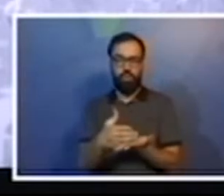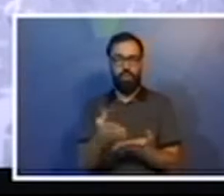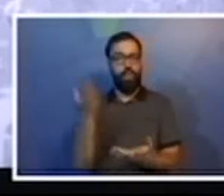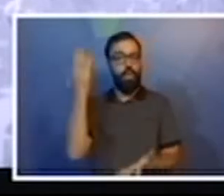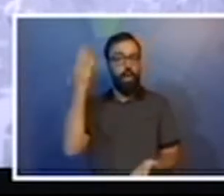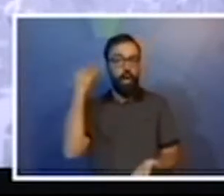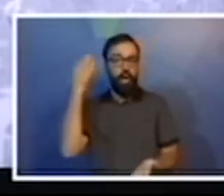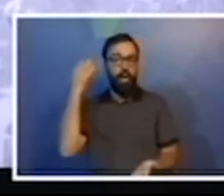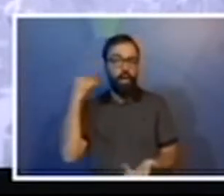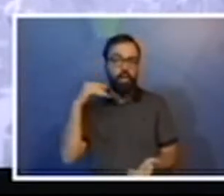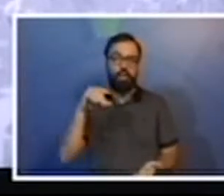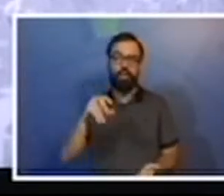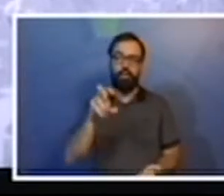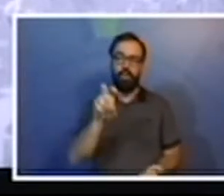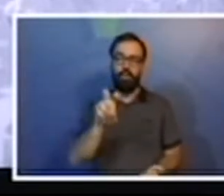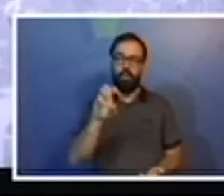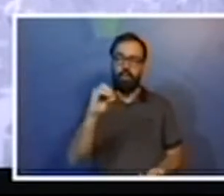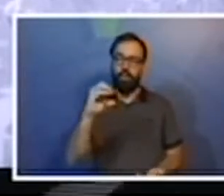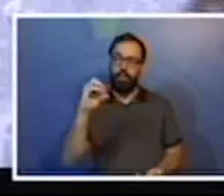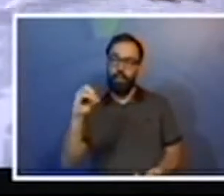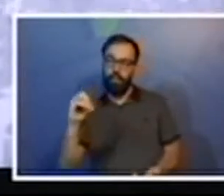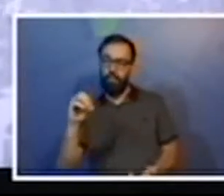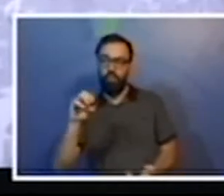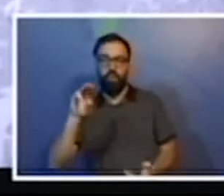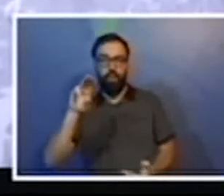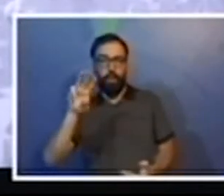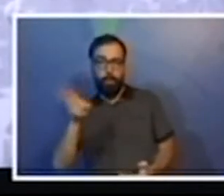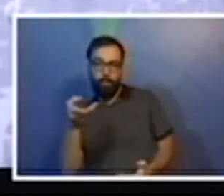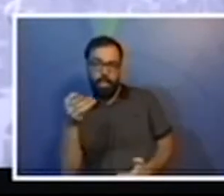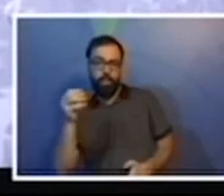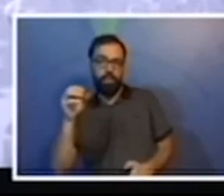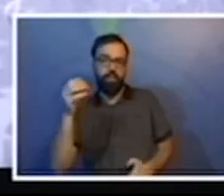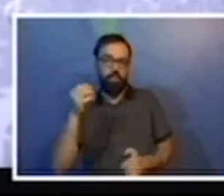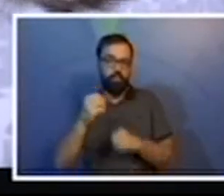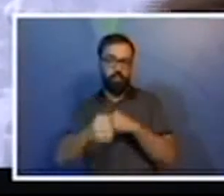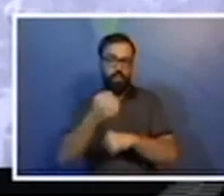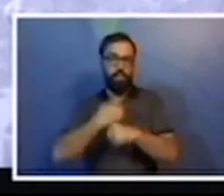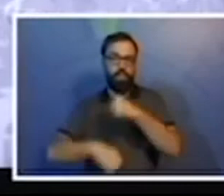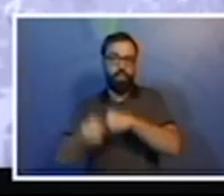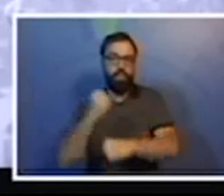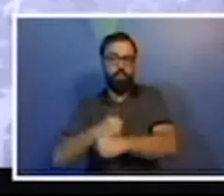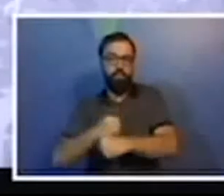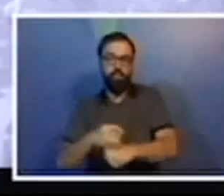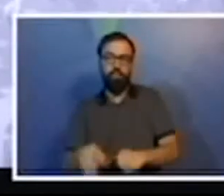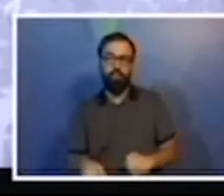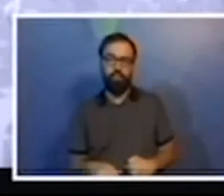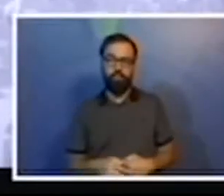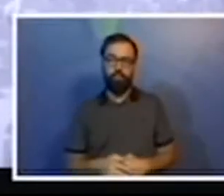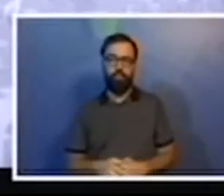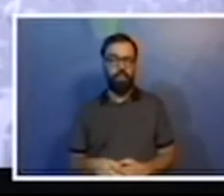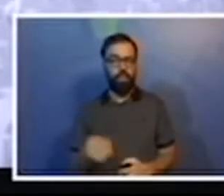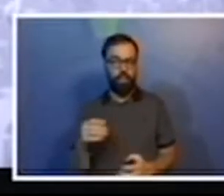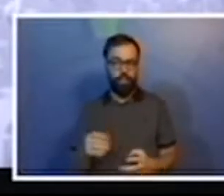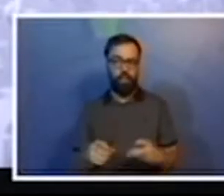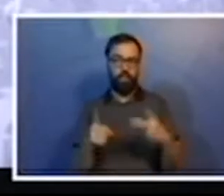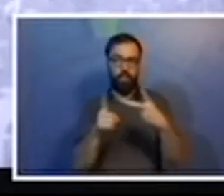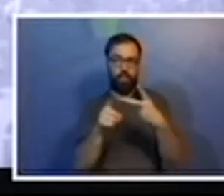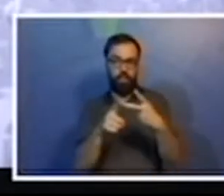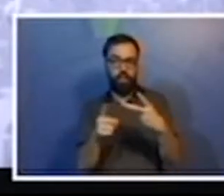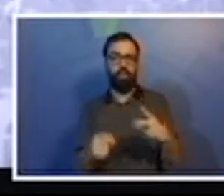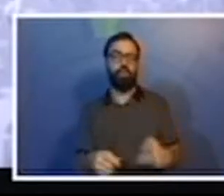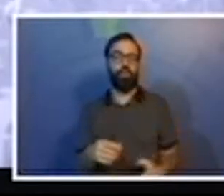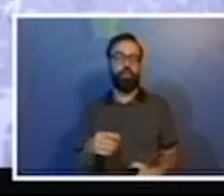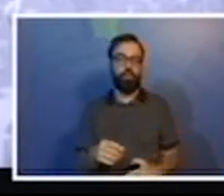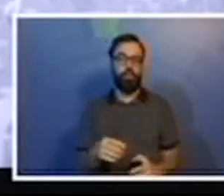período anterior à 500 milhões de anos no período geológico do plioceno e agora as